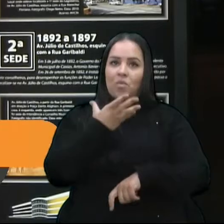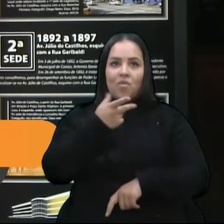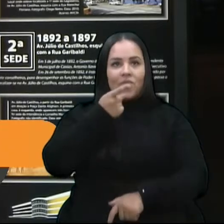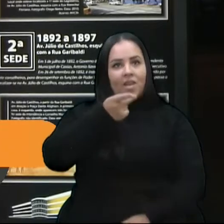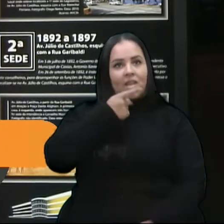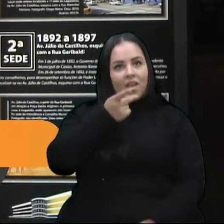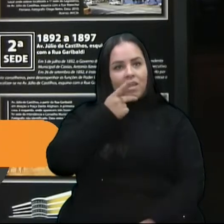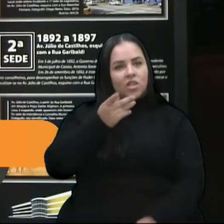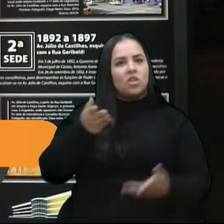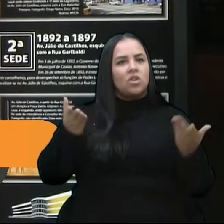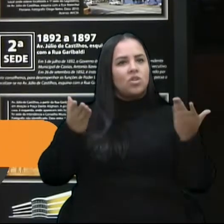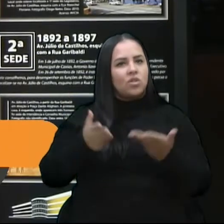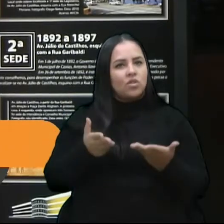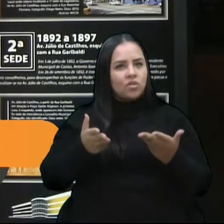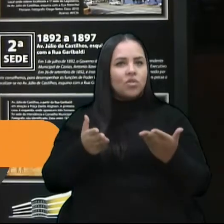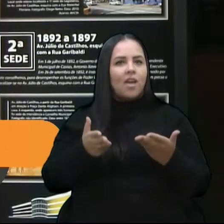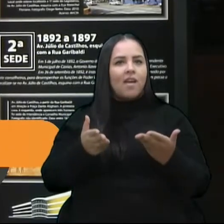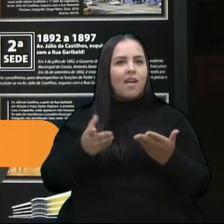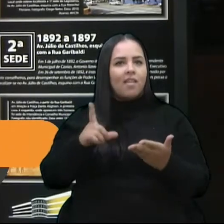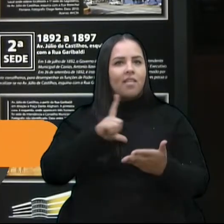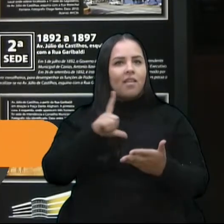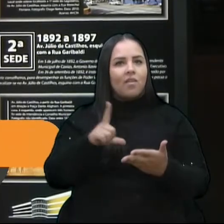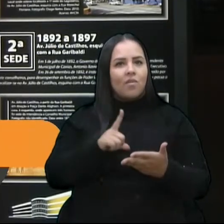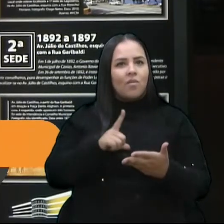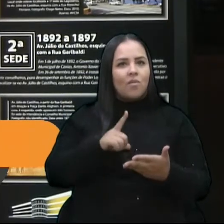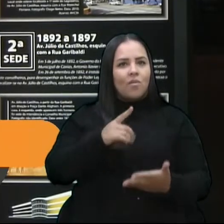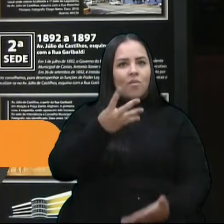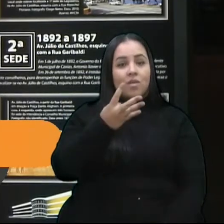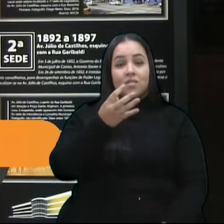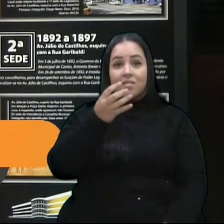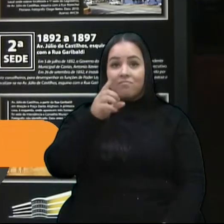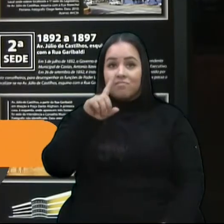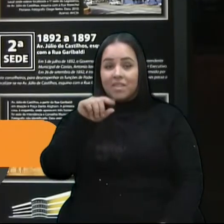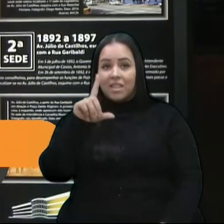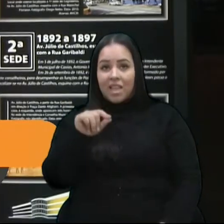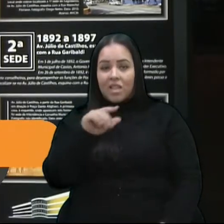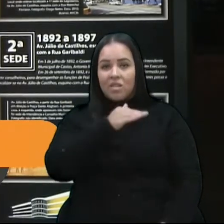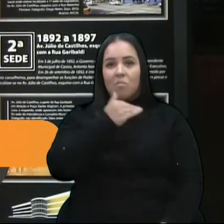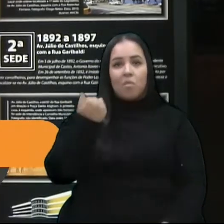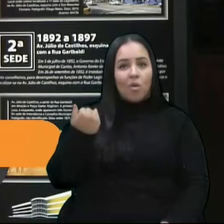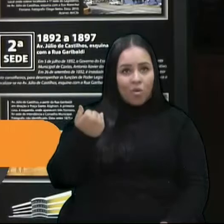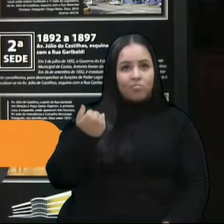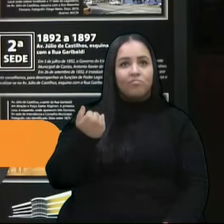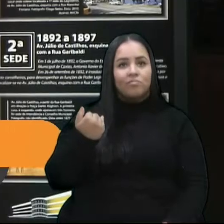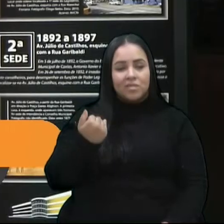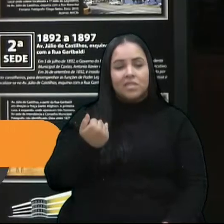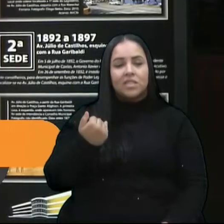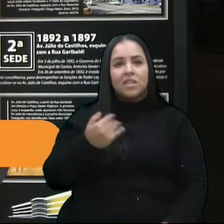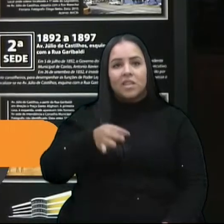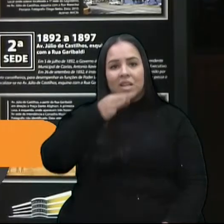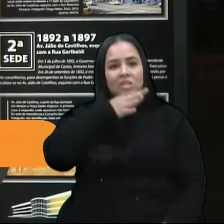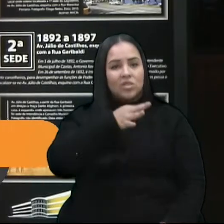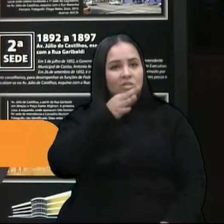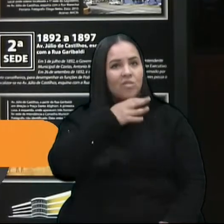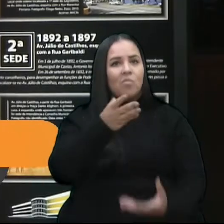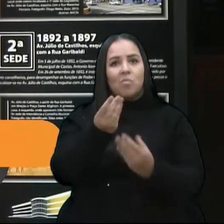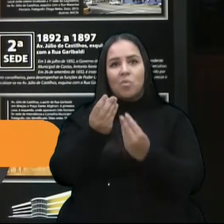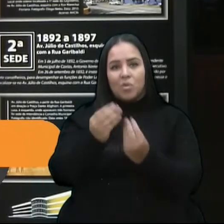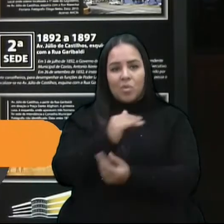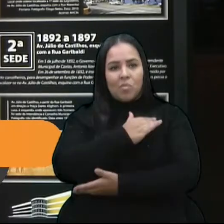Já ultrapassamos aí as 410 mil mortes, aí, daqui a pouco quase uma Caxias do Sul de mortes